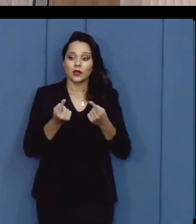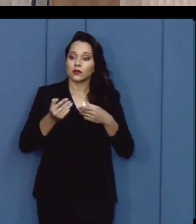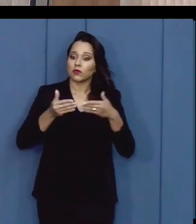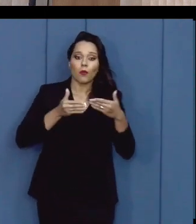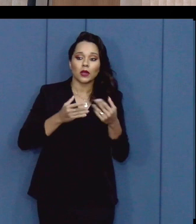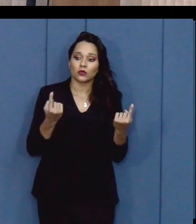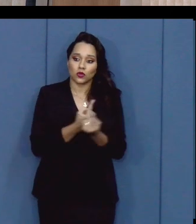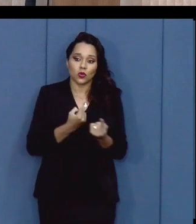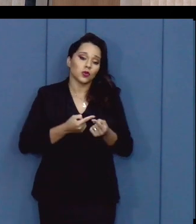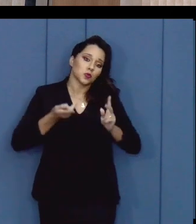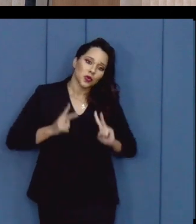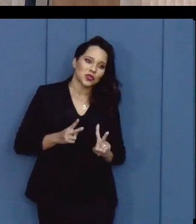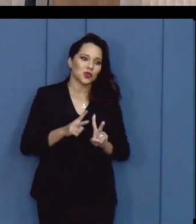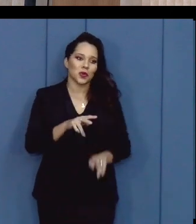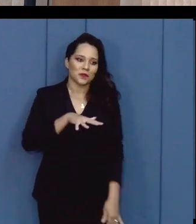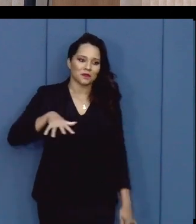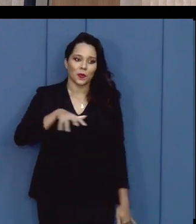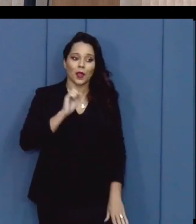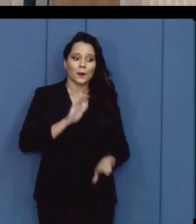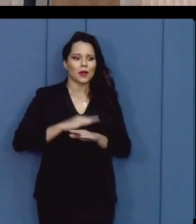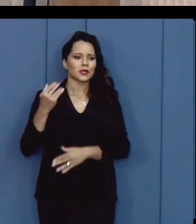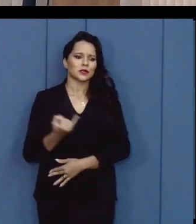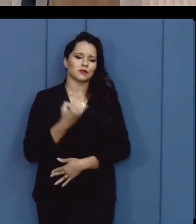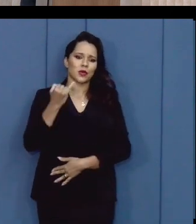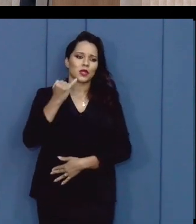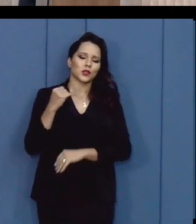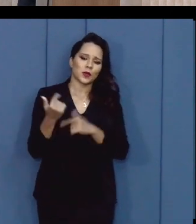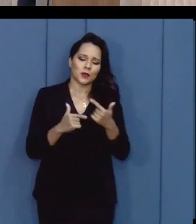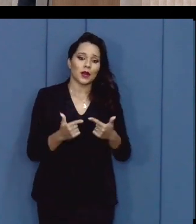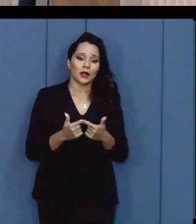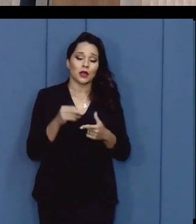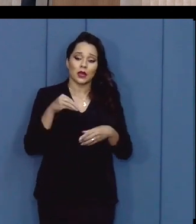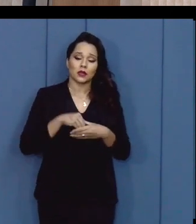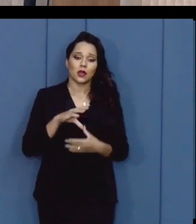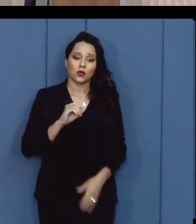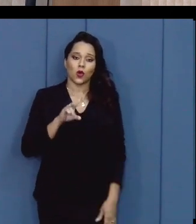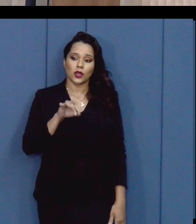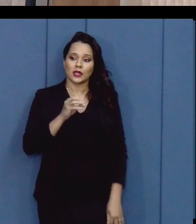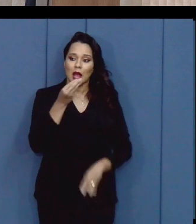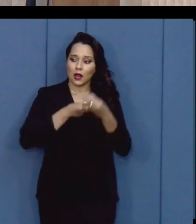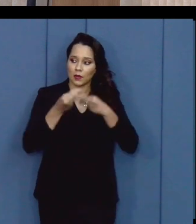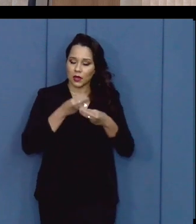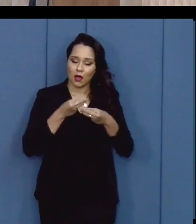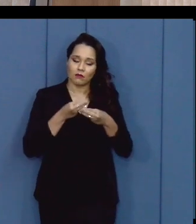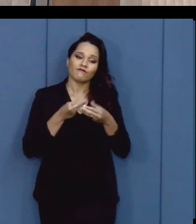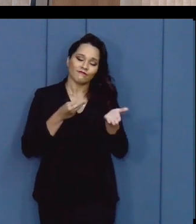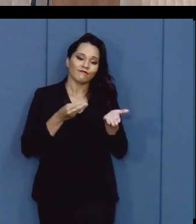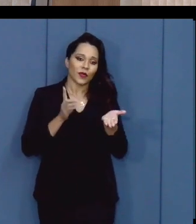continua sendo o espaço mais importante para ser trabalhado, e dentro do Códex Alimentares, isso aí